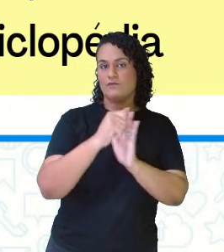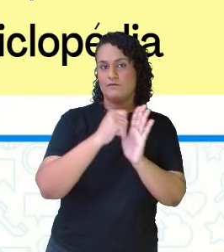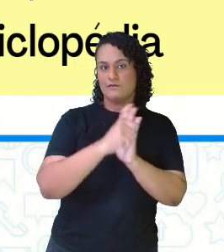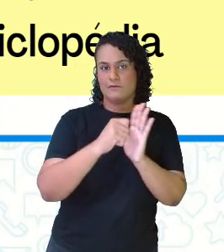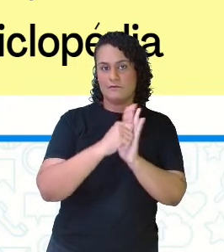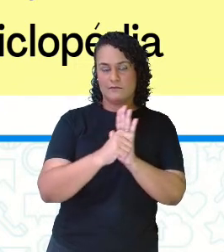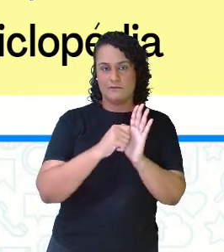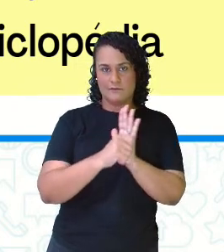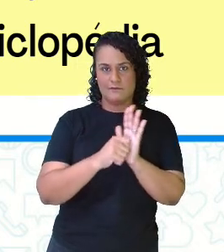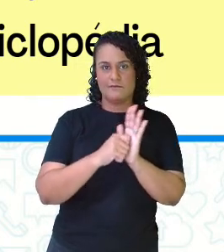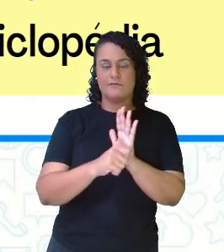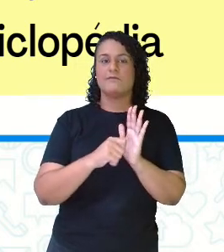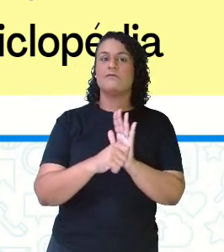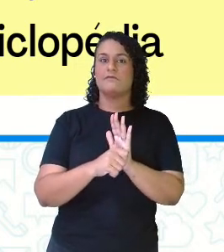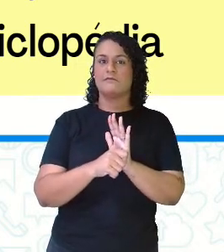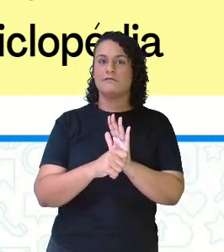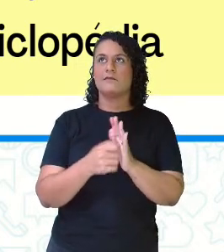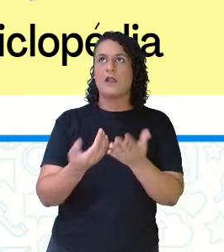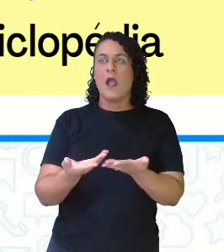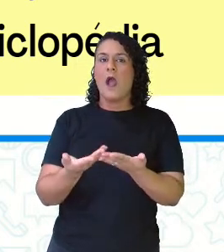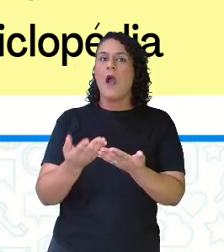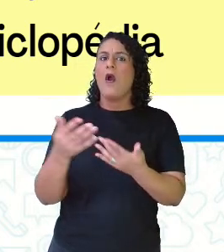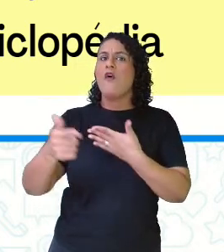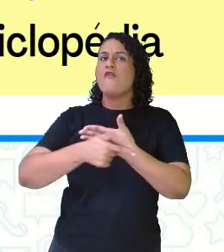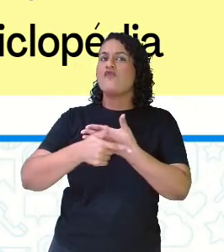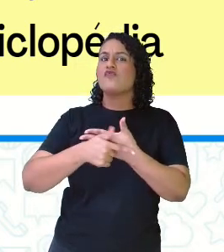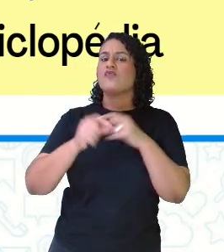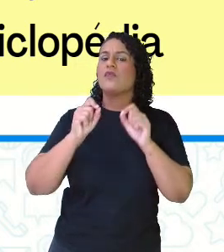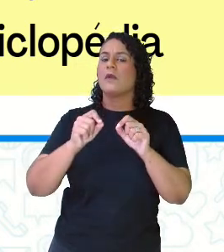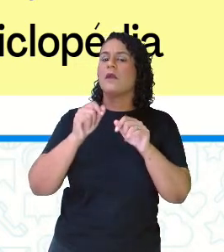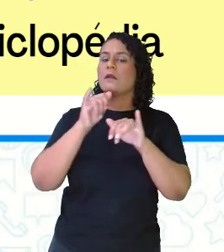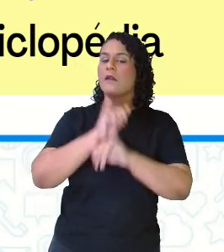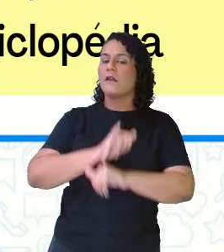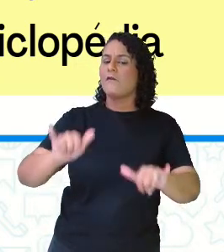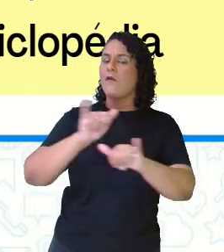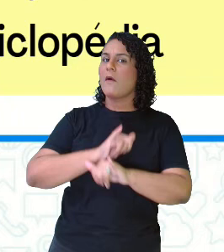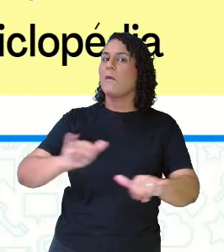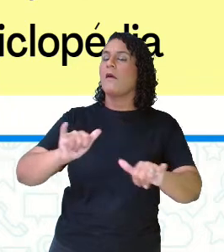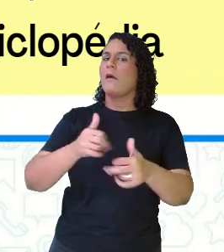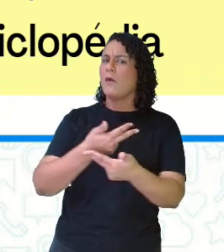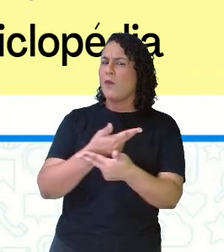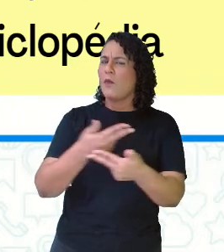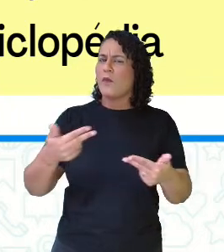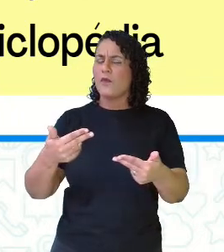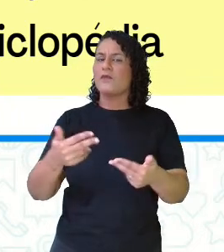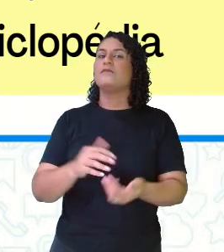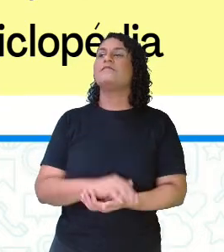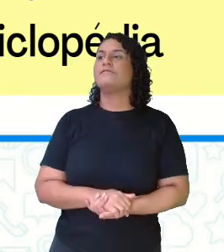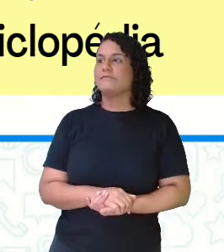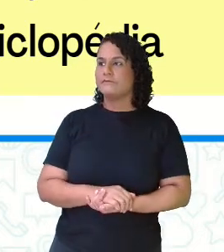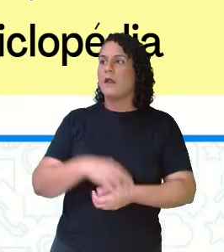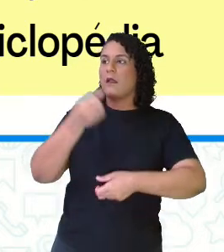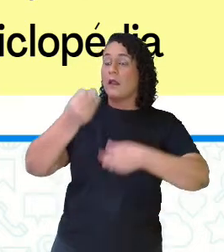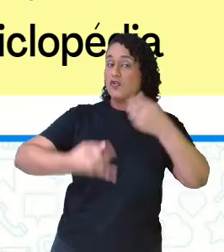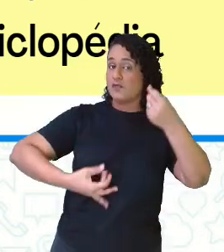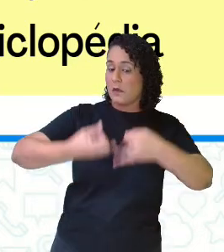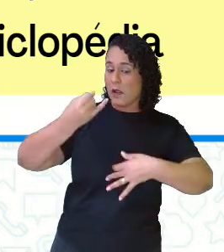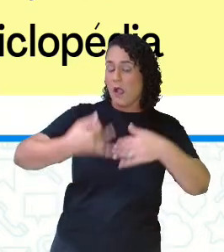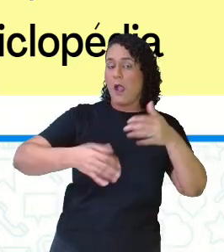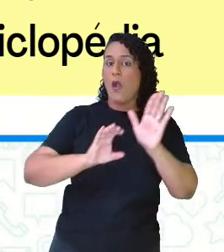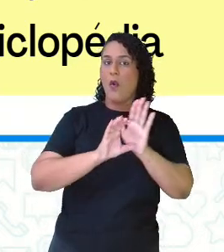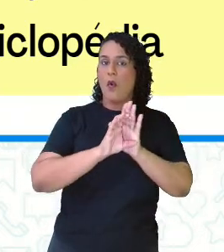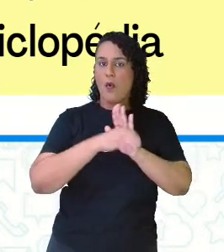de caráter informativo. Ele está servindo para informar alguma coisa. destinada a explicar um